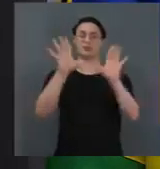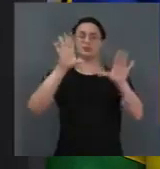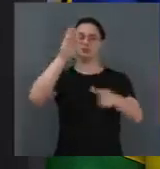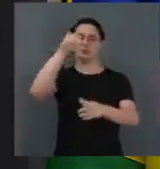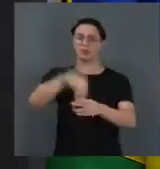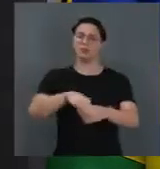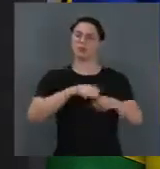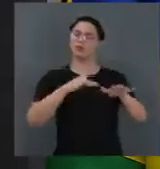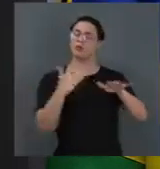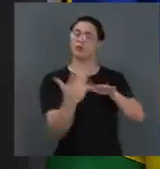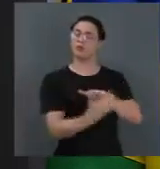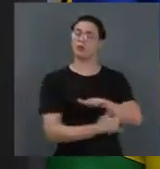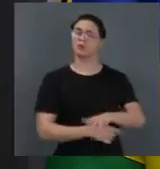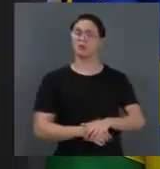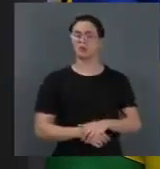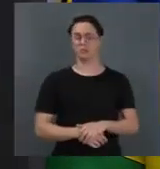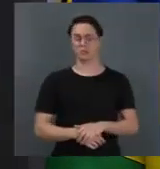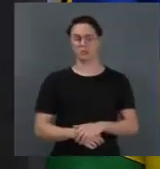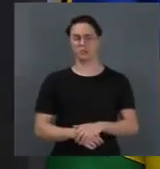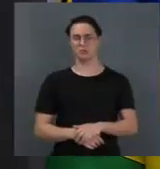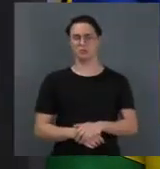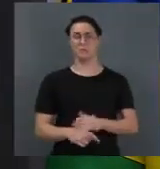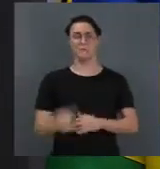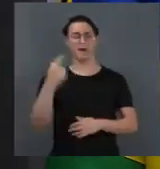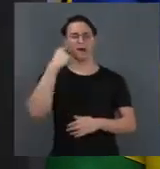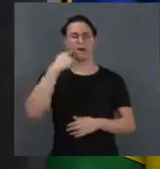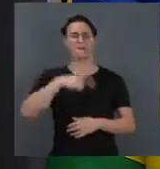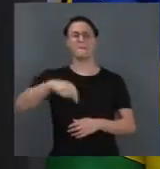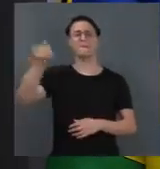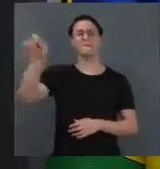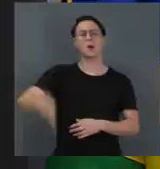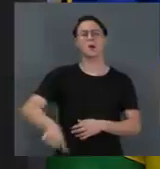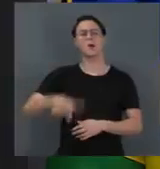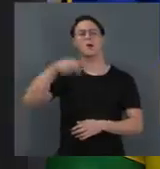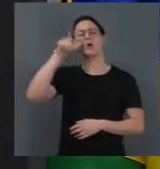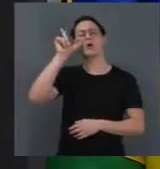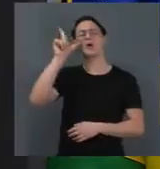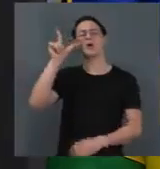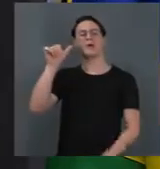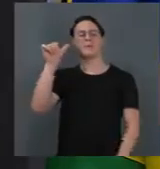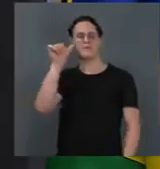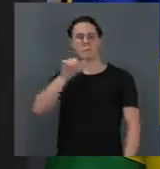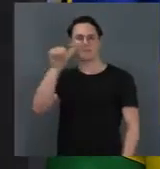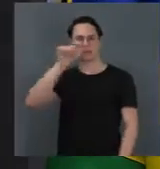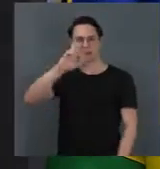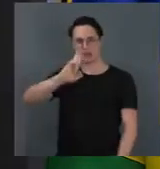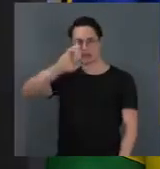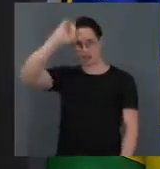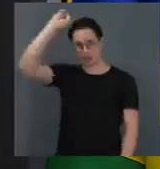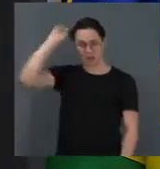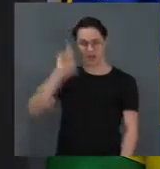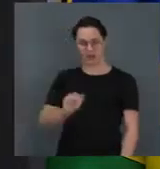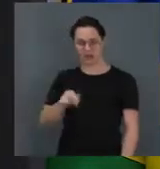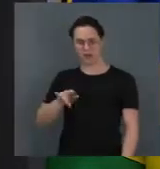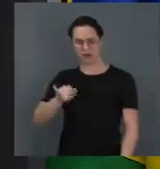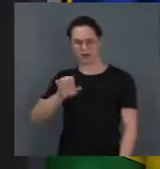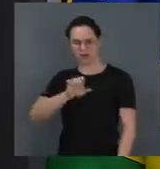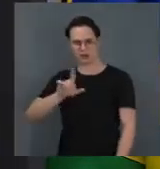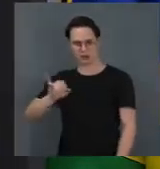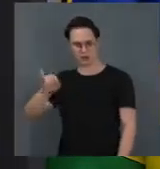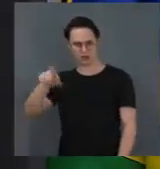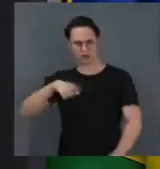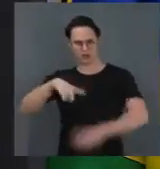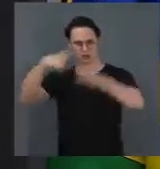sociais. Pior ainda foi a fala ontem da ministra da Igualdade Racial, Aniele Franco, em sua